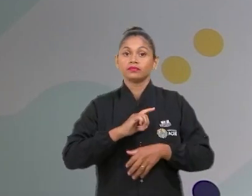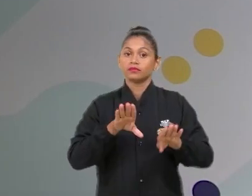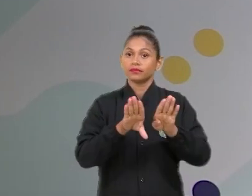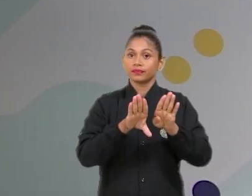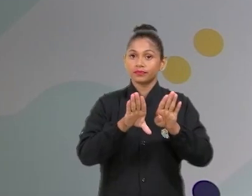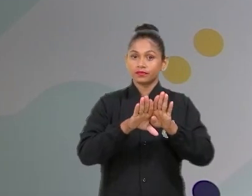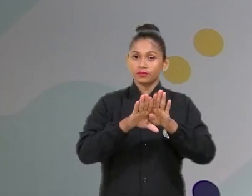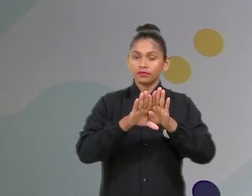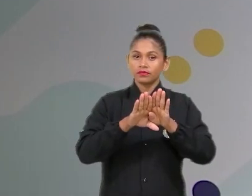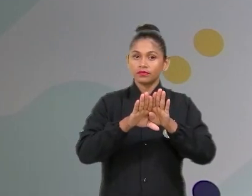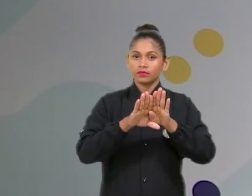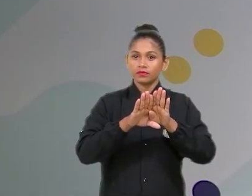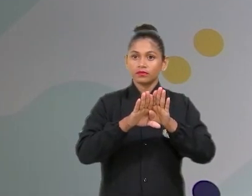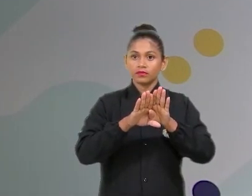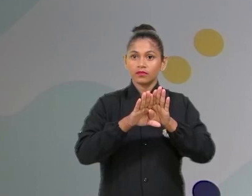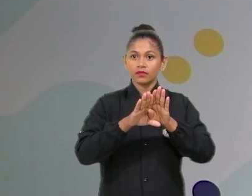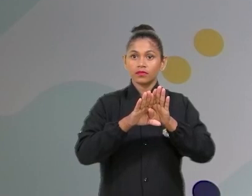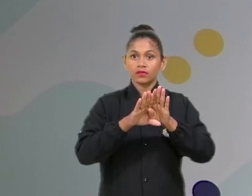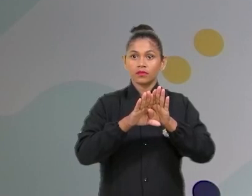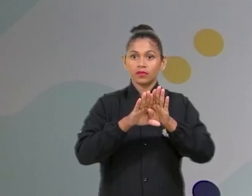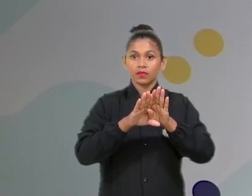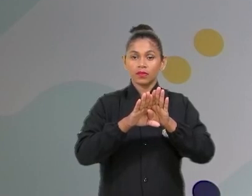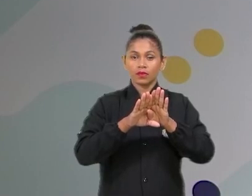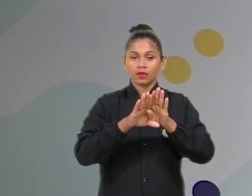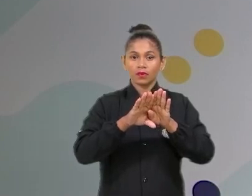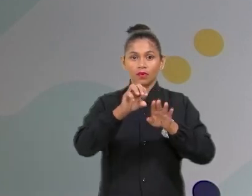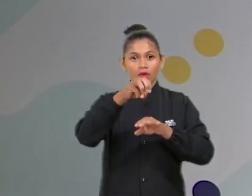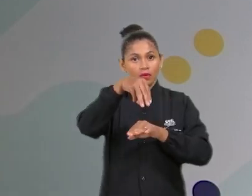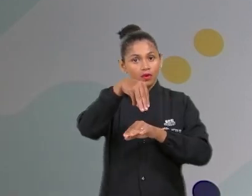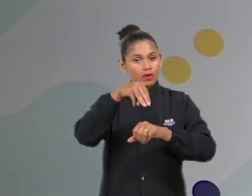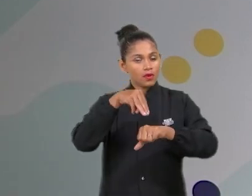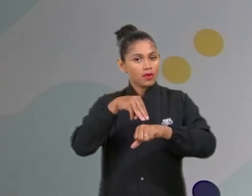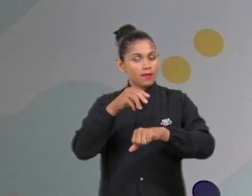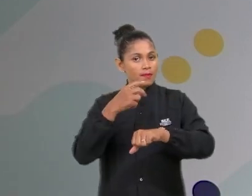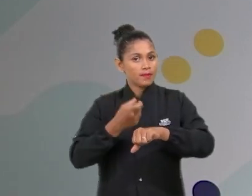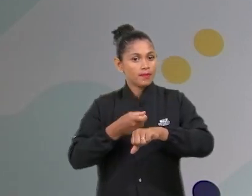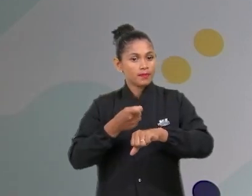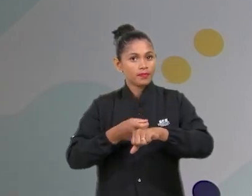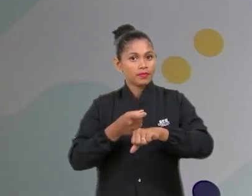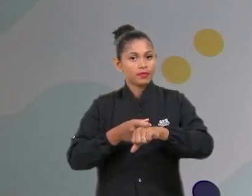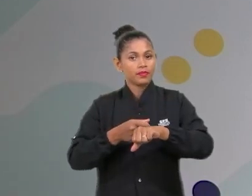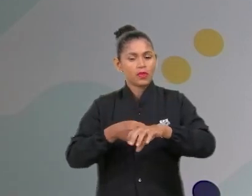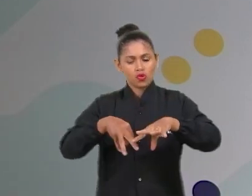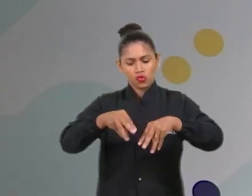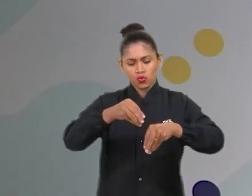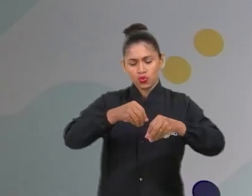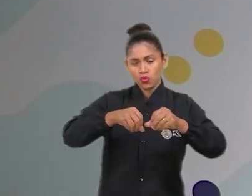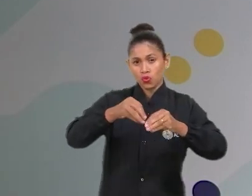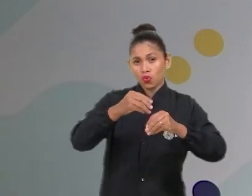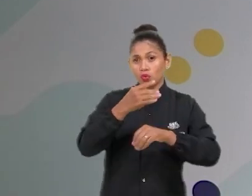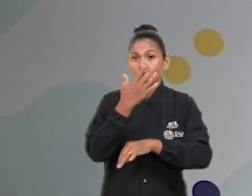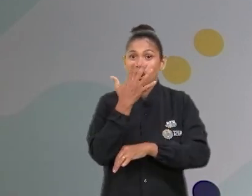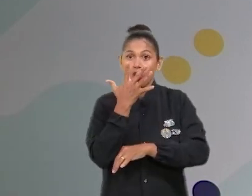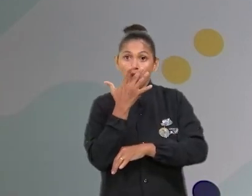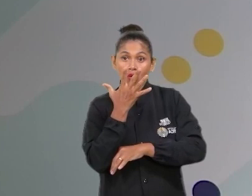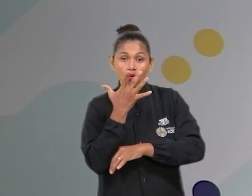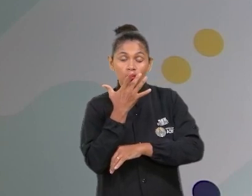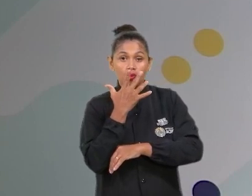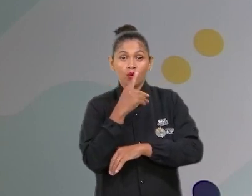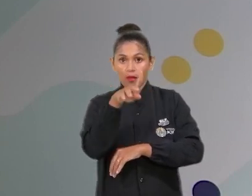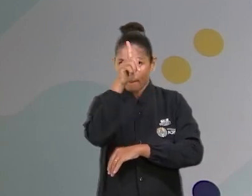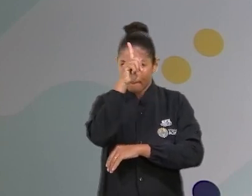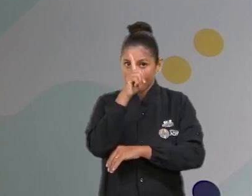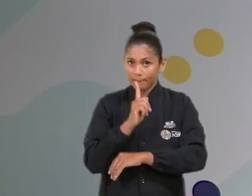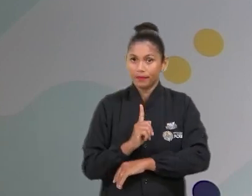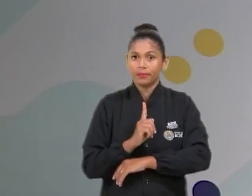a classificação, onde vai ser chamado de metais alcalinos terrosos, que são os elementos de coloração